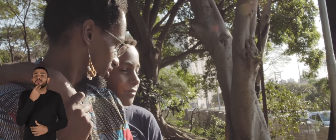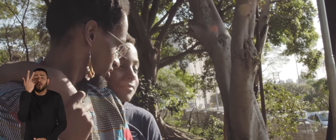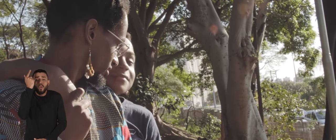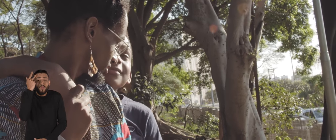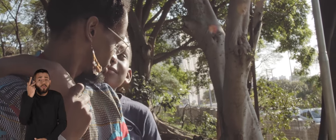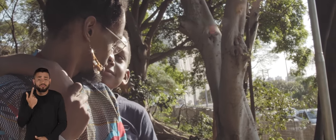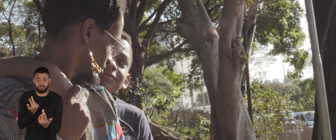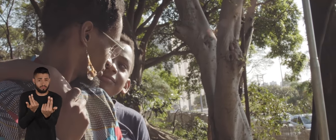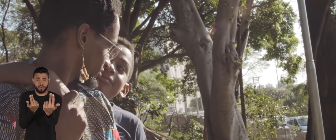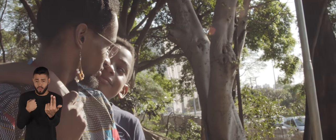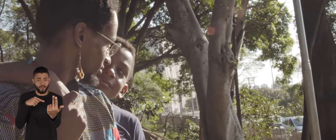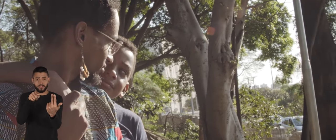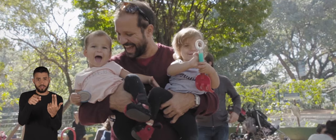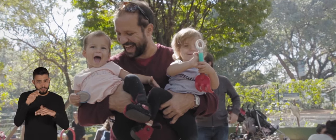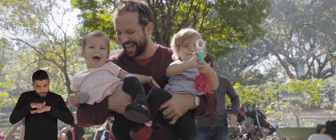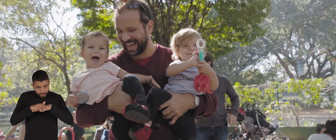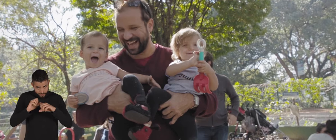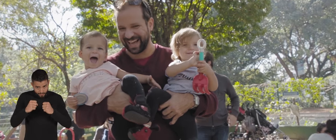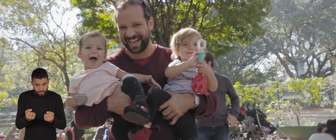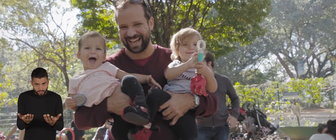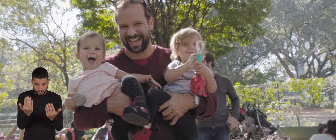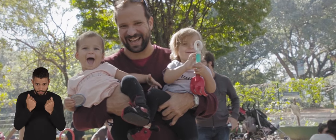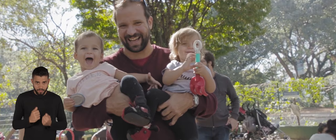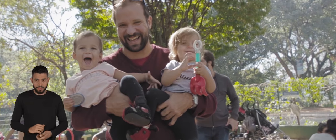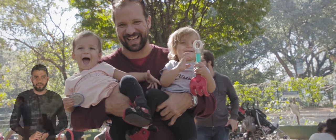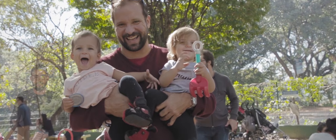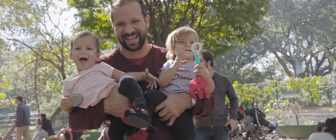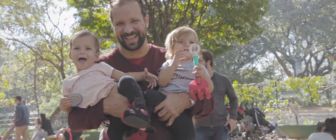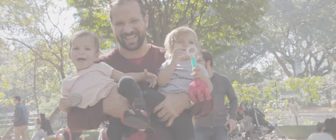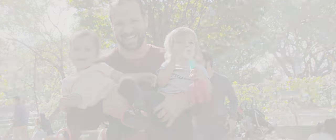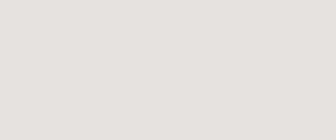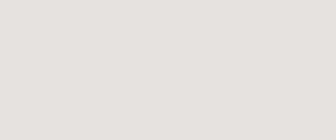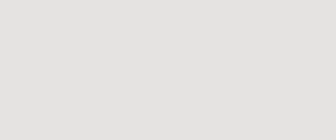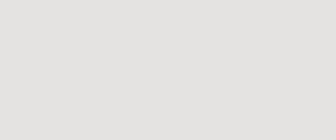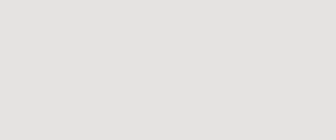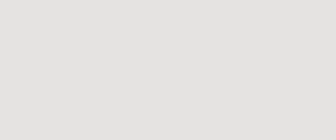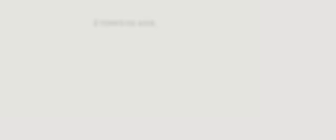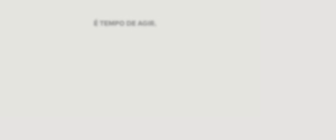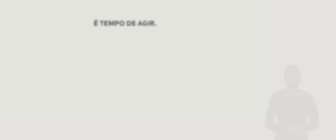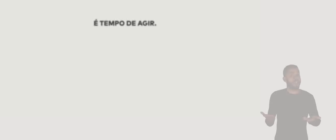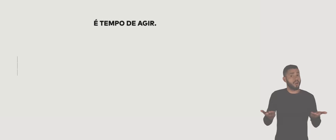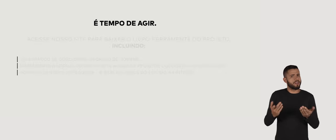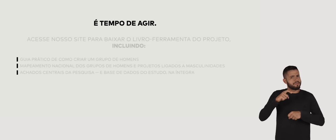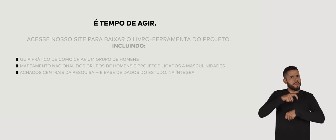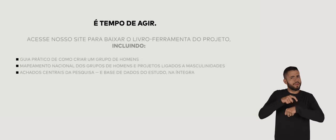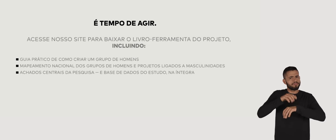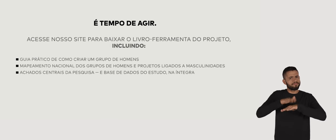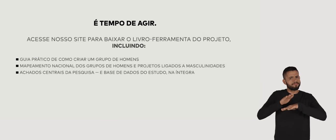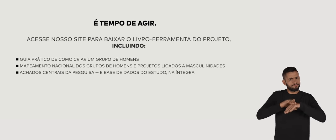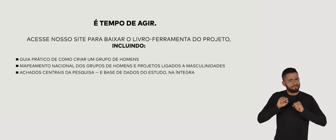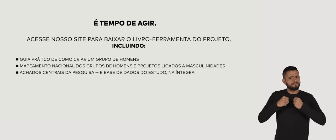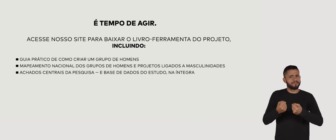movimento de homens comuns como eu e você mãos à obra Letreiros é tempo de agir acesse nosso